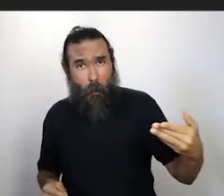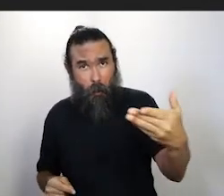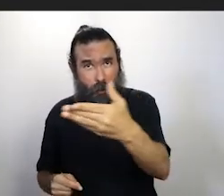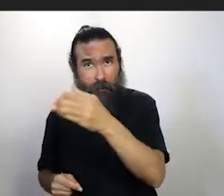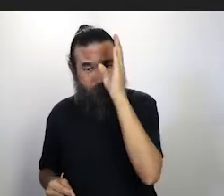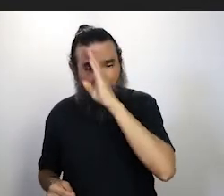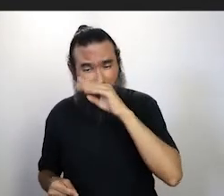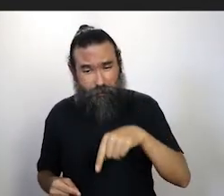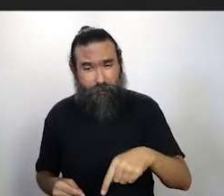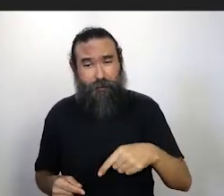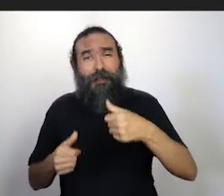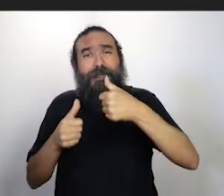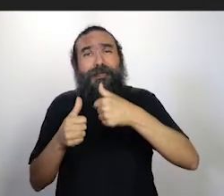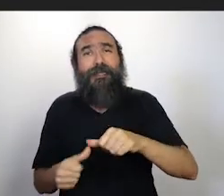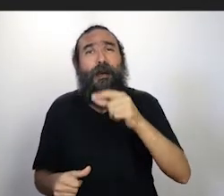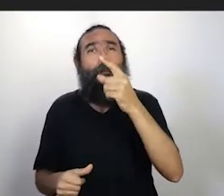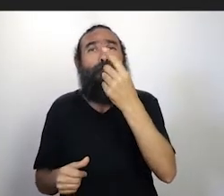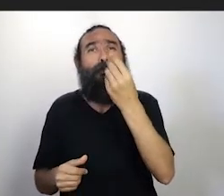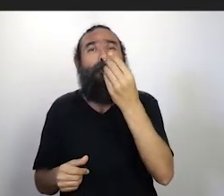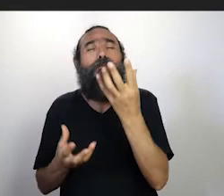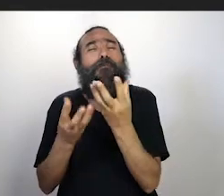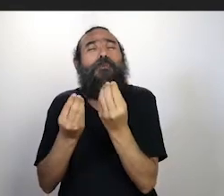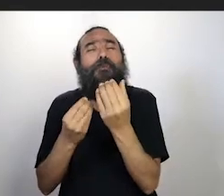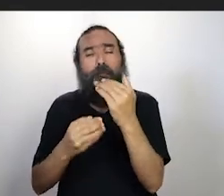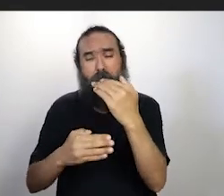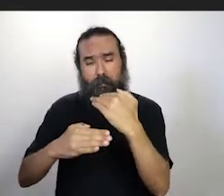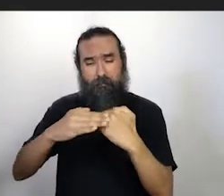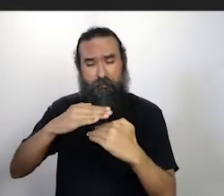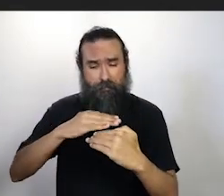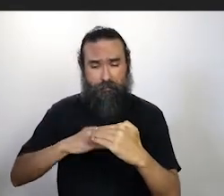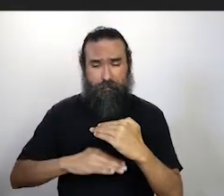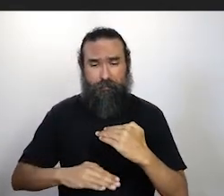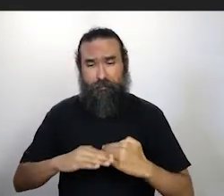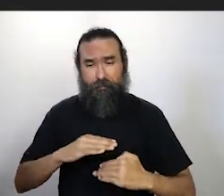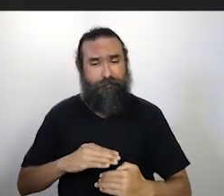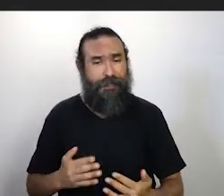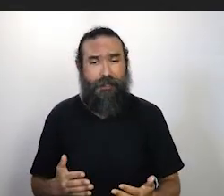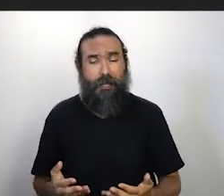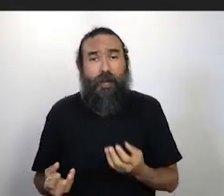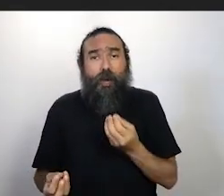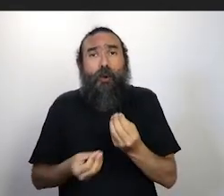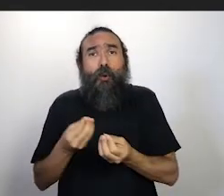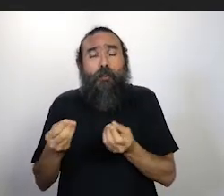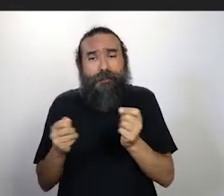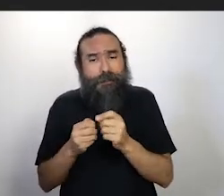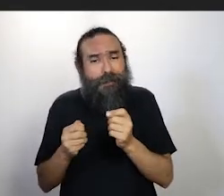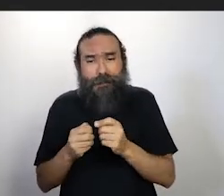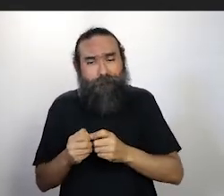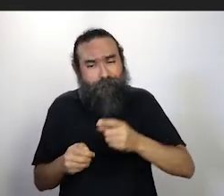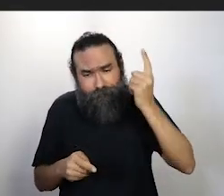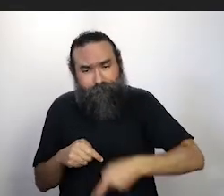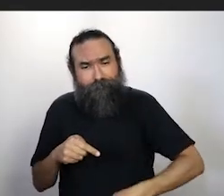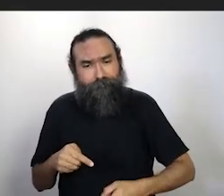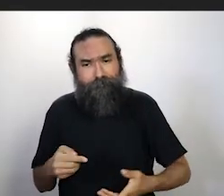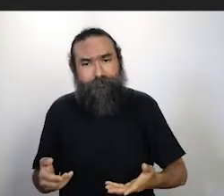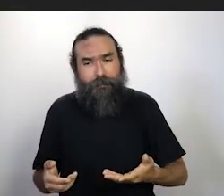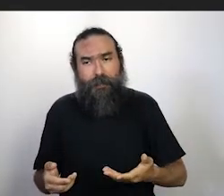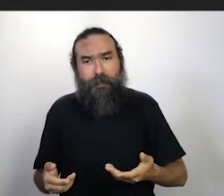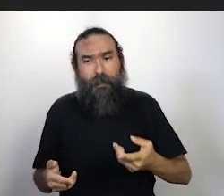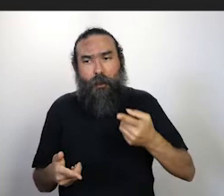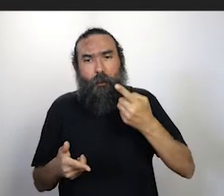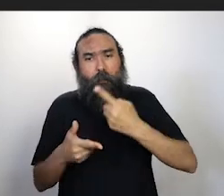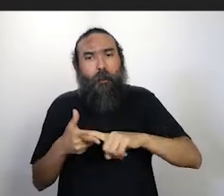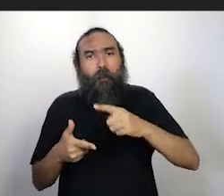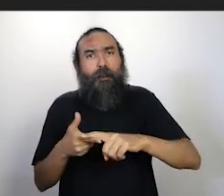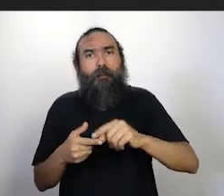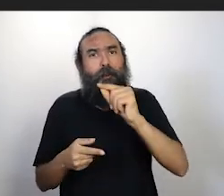grande, que a gente tem que repensar como é que a gente vai encerrar essa barreira que, de alguma forma, se criou. Né? Eu penso que